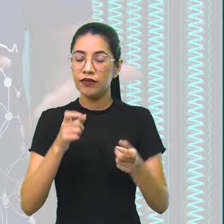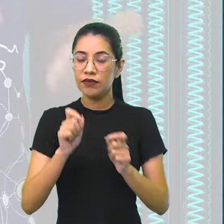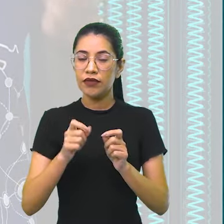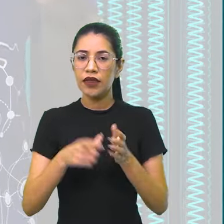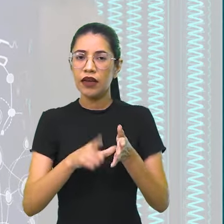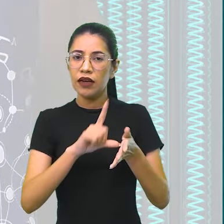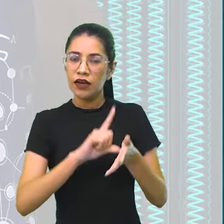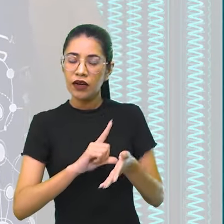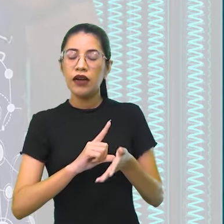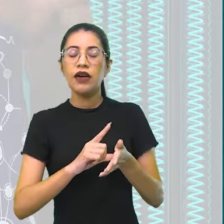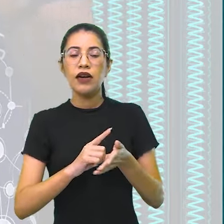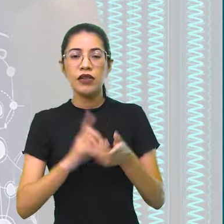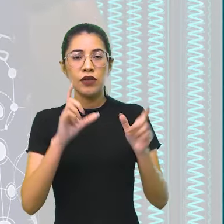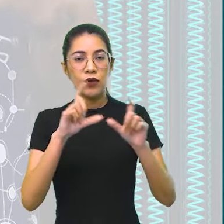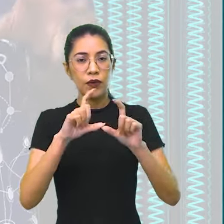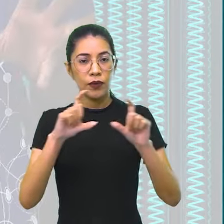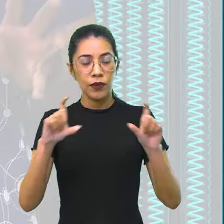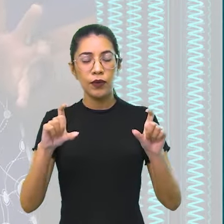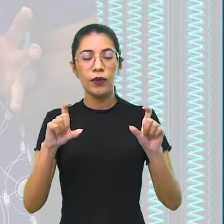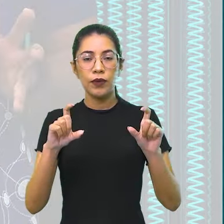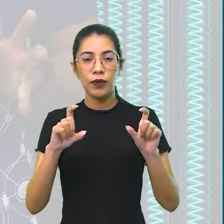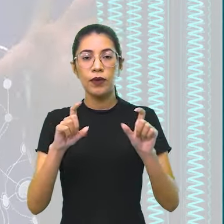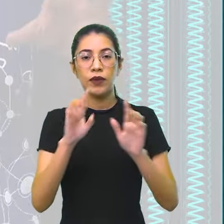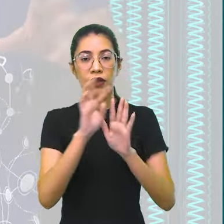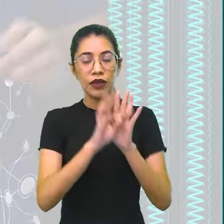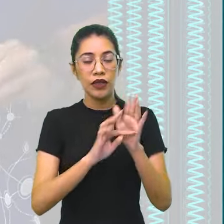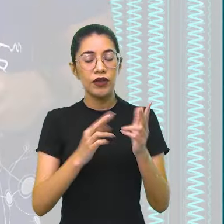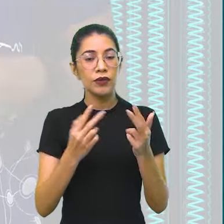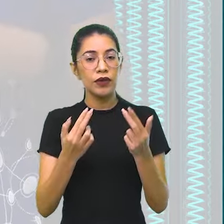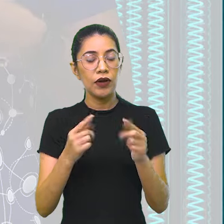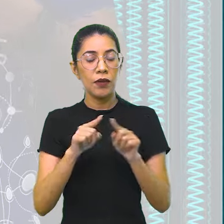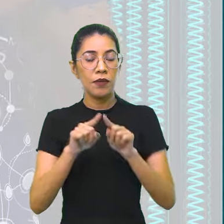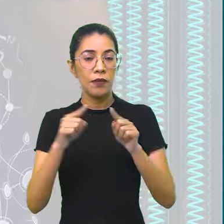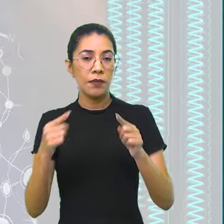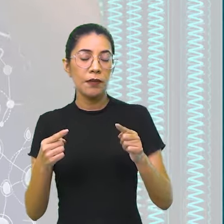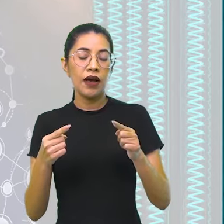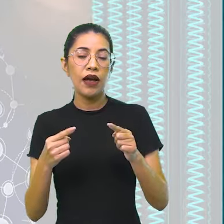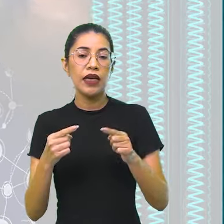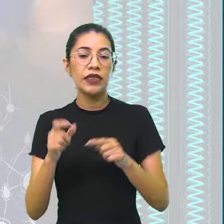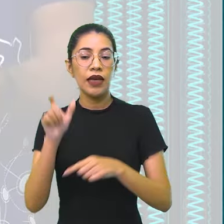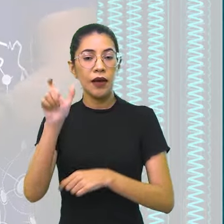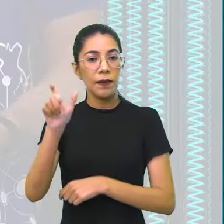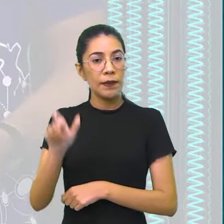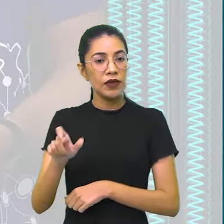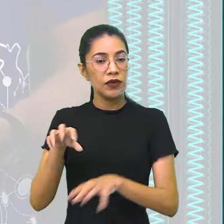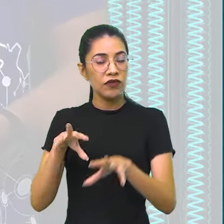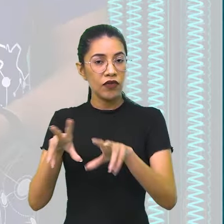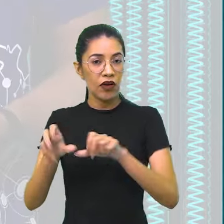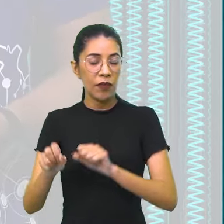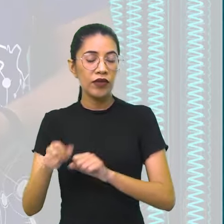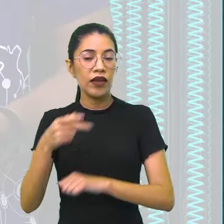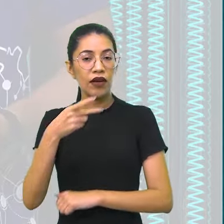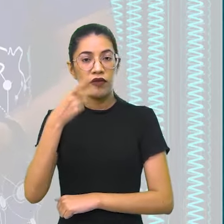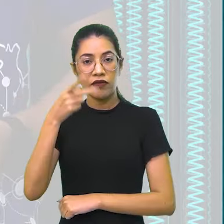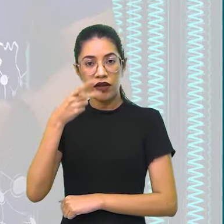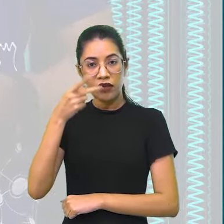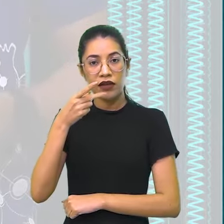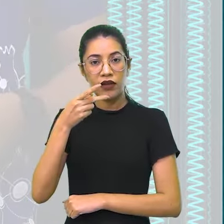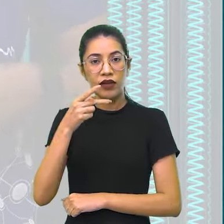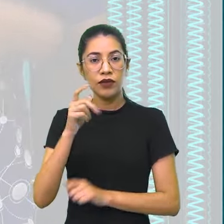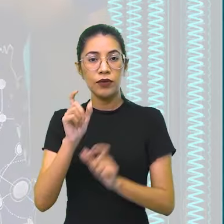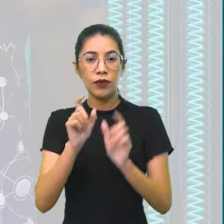ainda há pouco nós vimos esse mesmo contexto, mas o formando proferindo essas palavras,